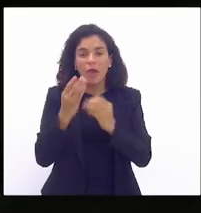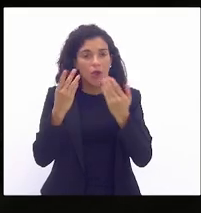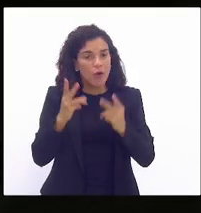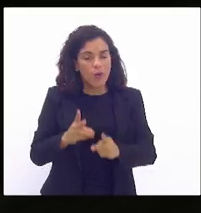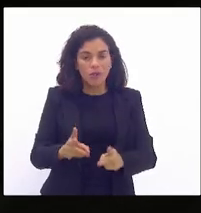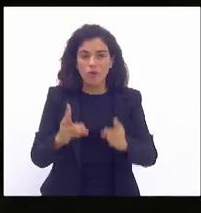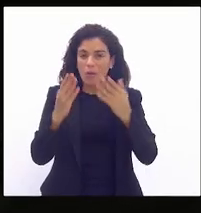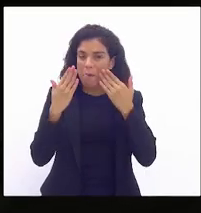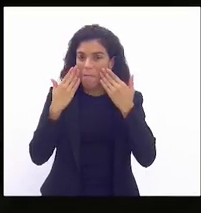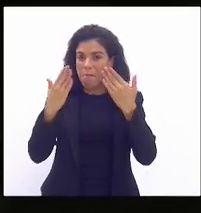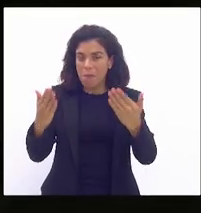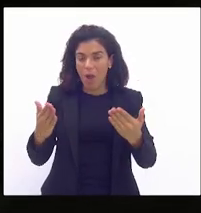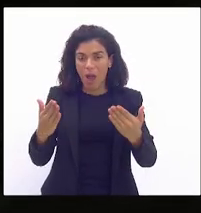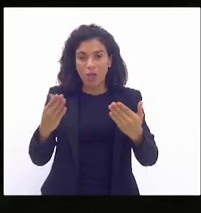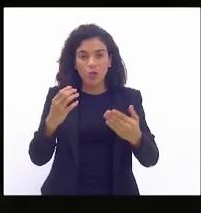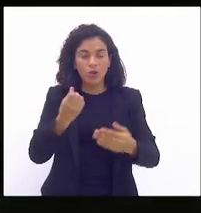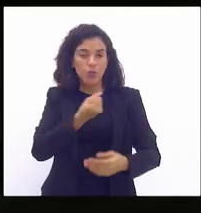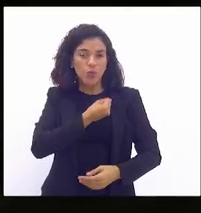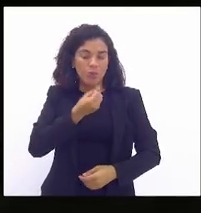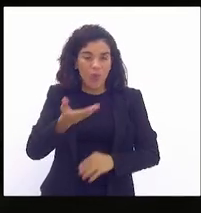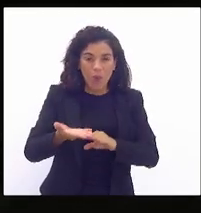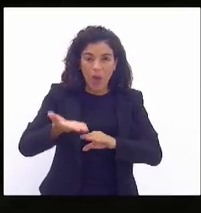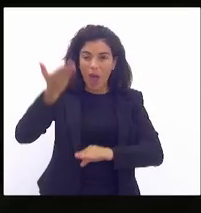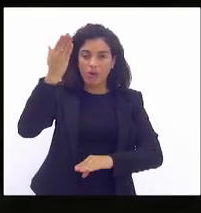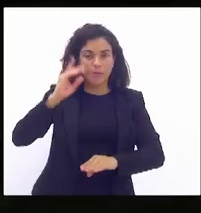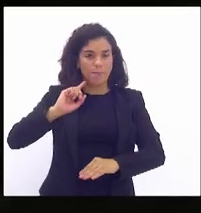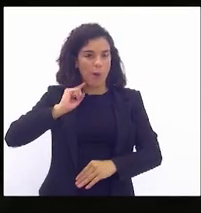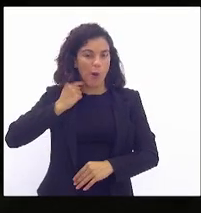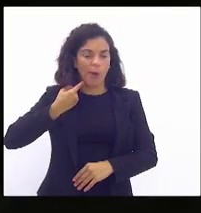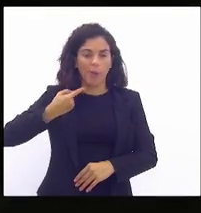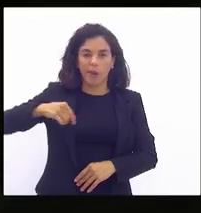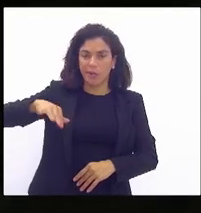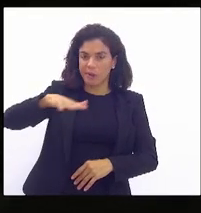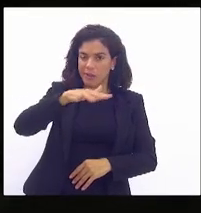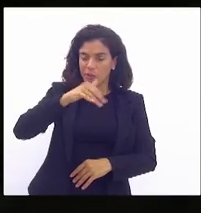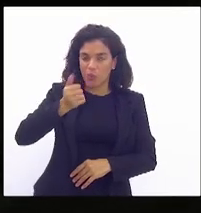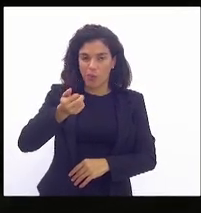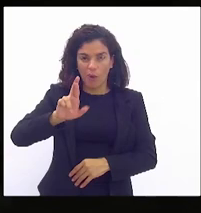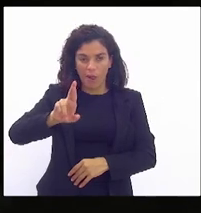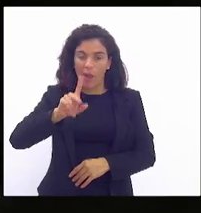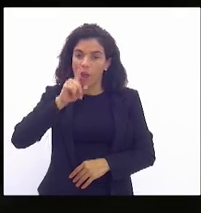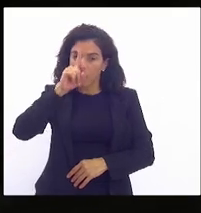a concentrações que vão ser danosas à nossa saúde. Pode passar, por gentileza.